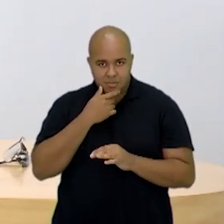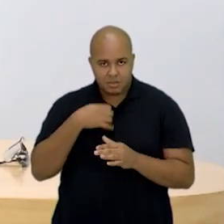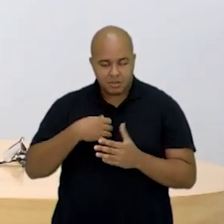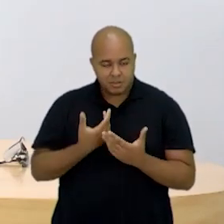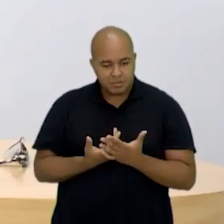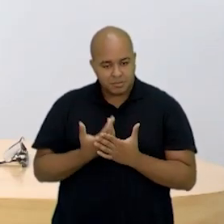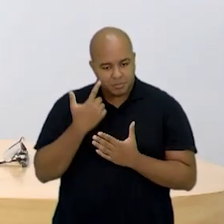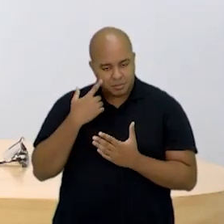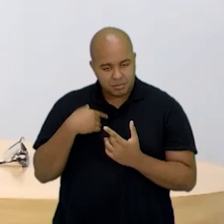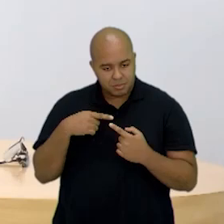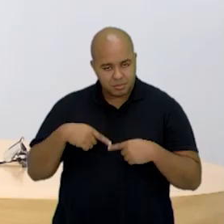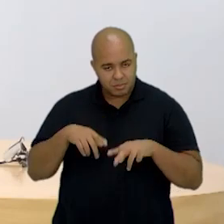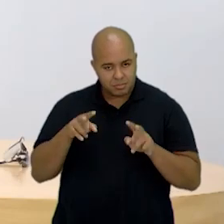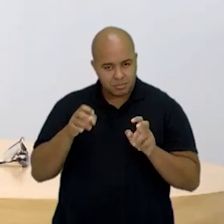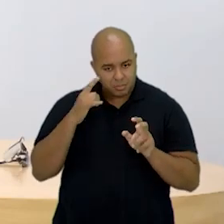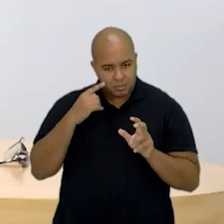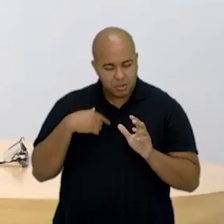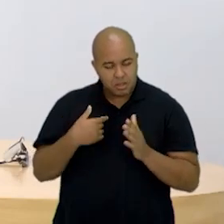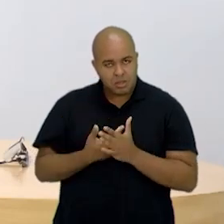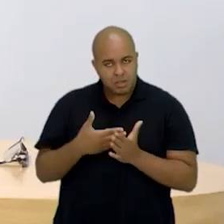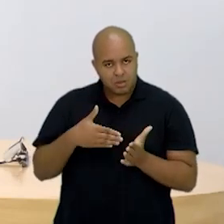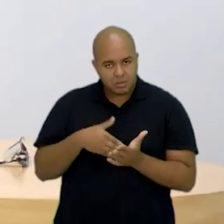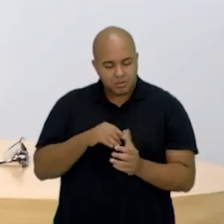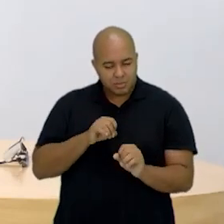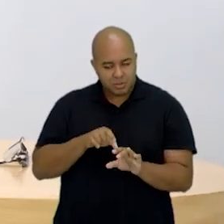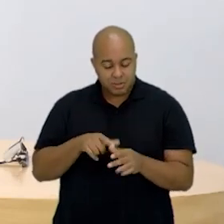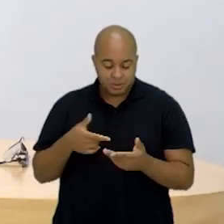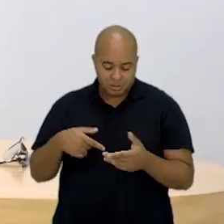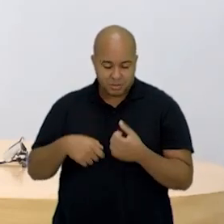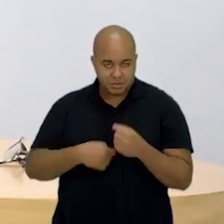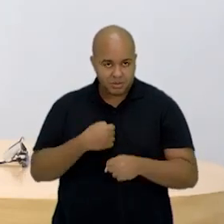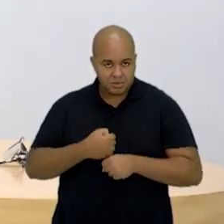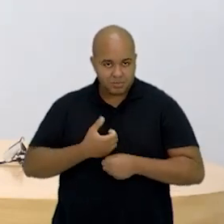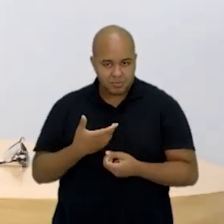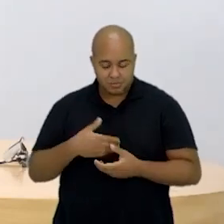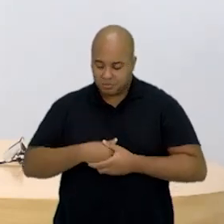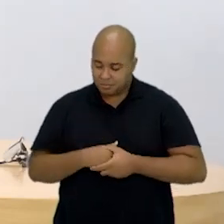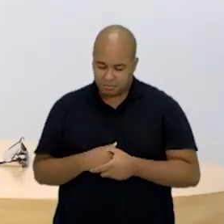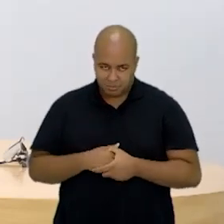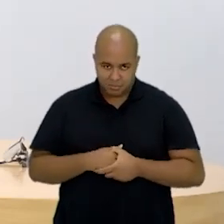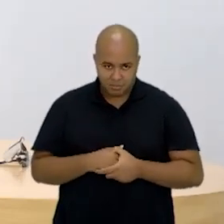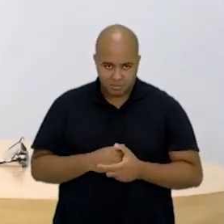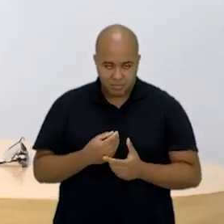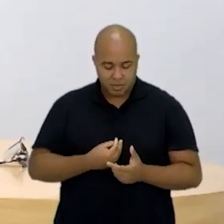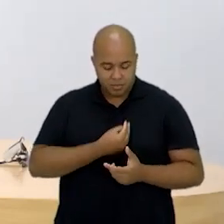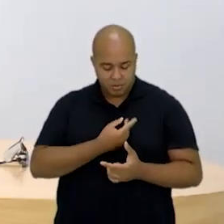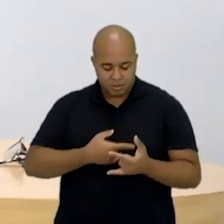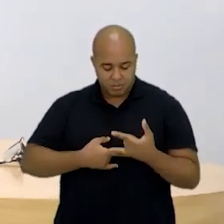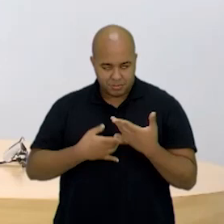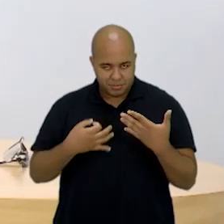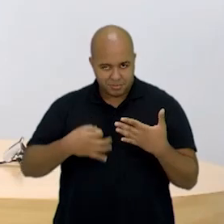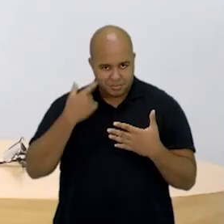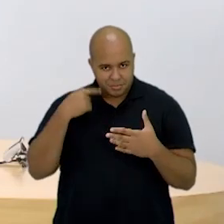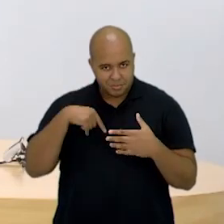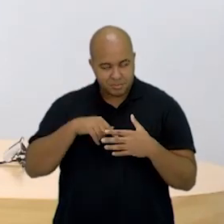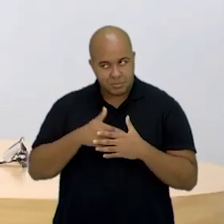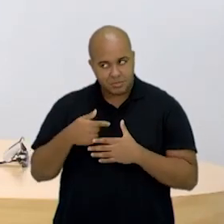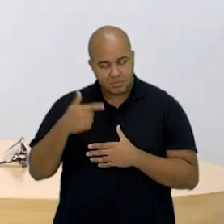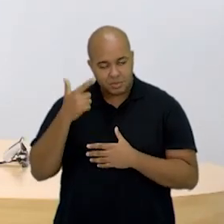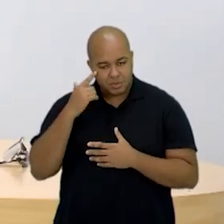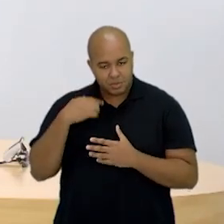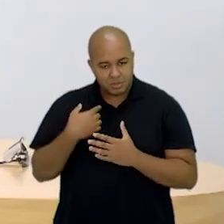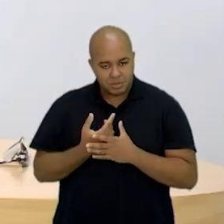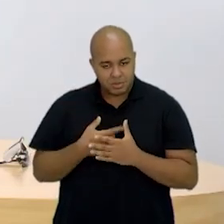Any fact this is the last of your Esta é a última aula ao vivo do ano next